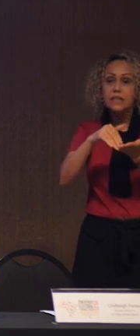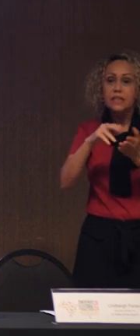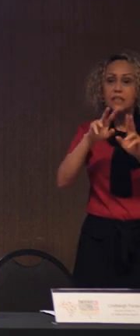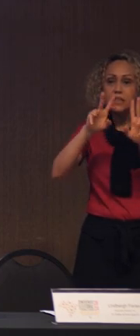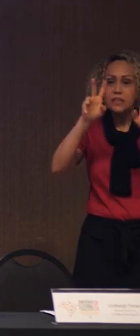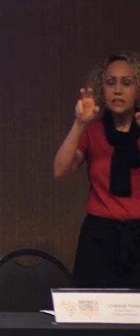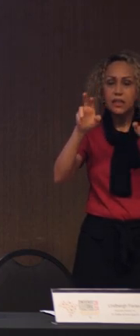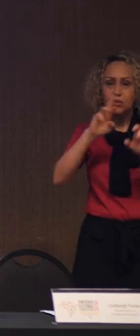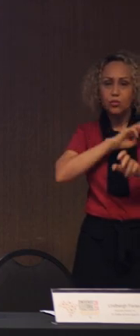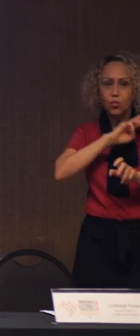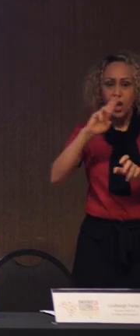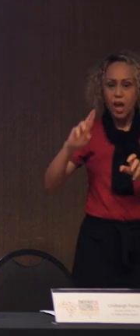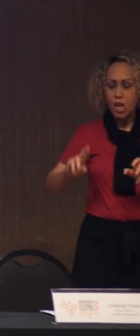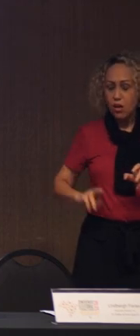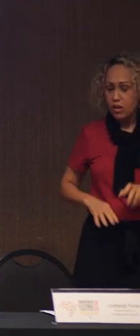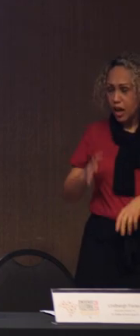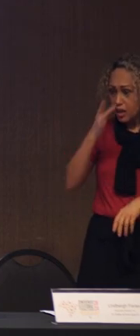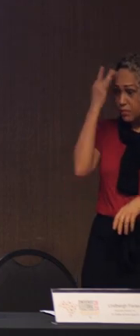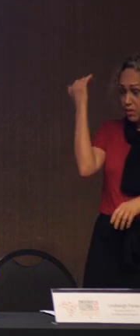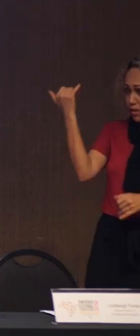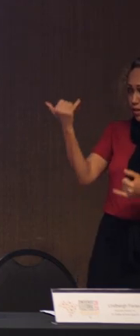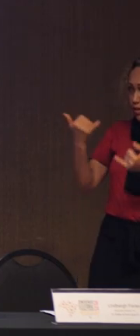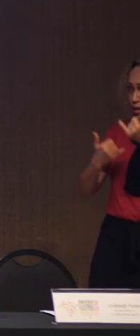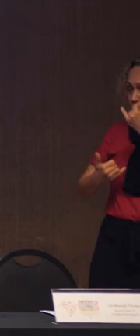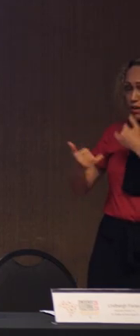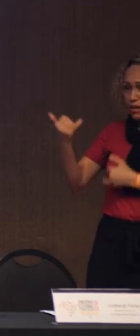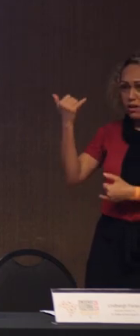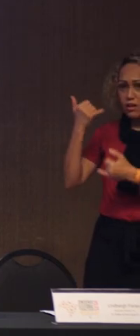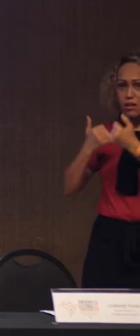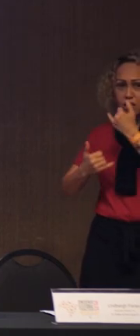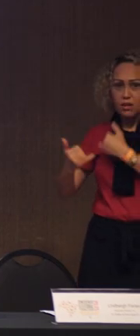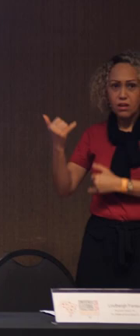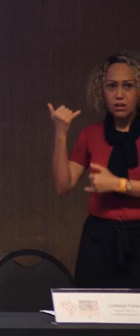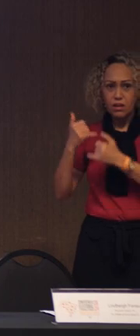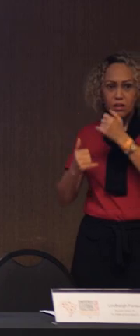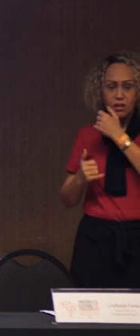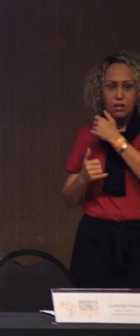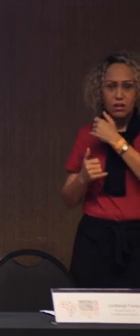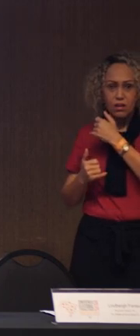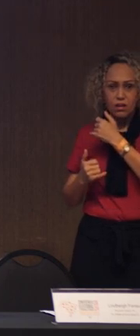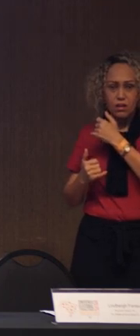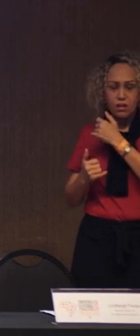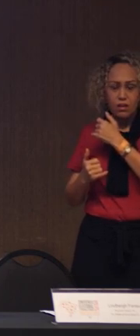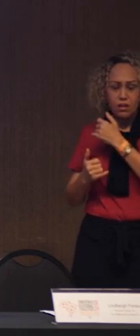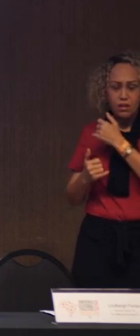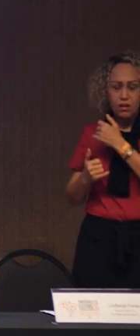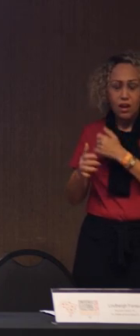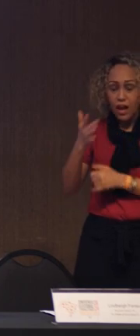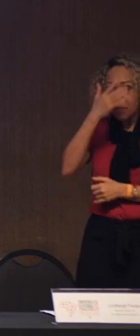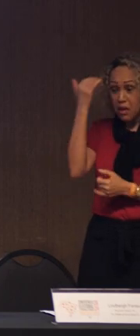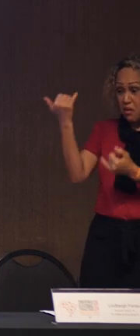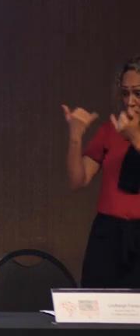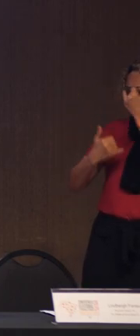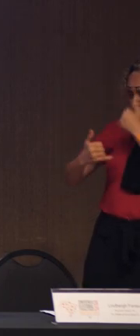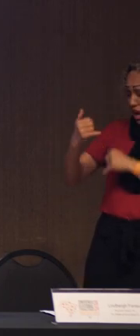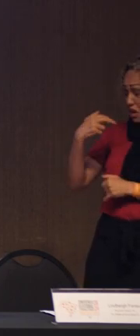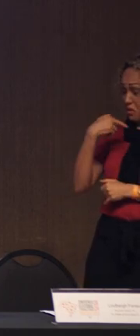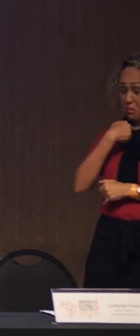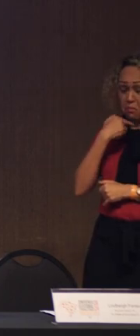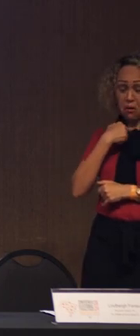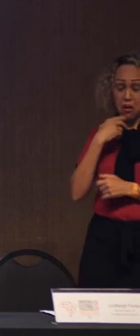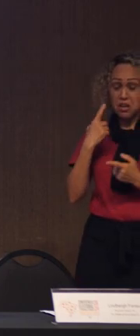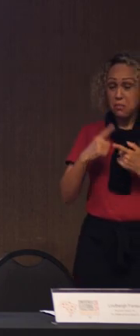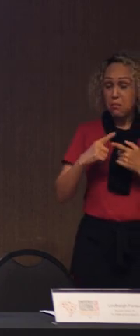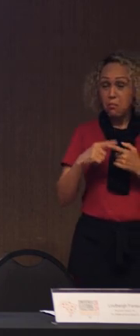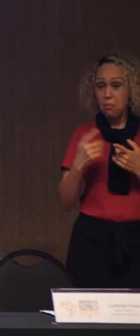falei: meu filho, eu sou do tempo em que laica era aquela cachorrinha dos russos mandaram pra lua. Eu vou disputar o território,